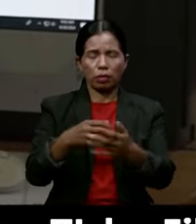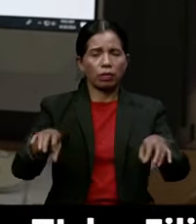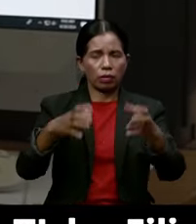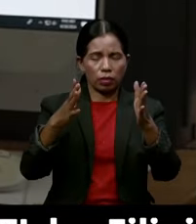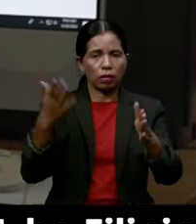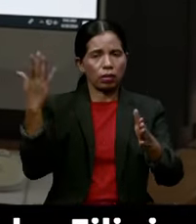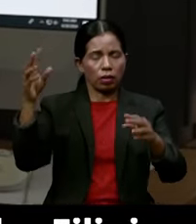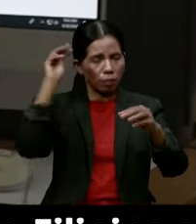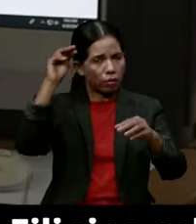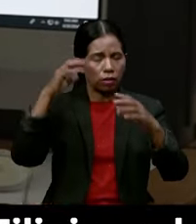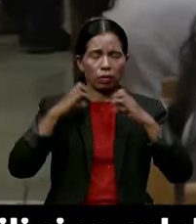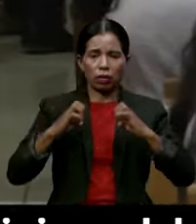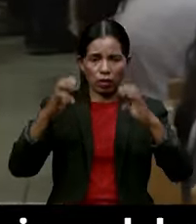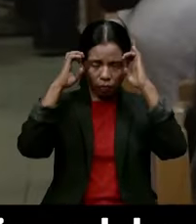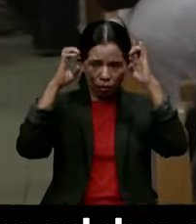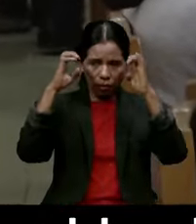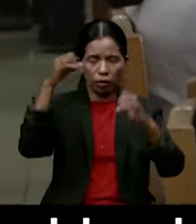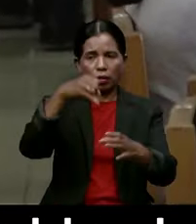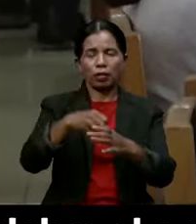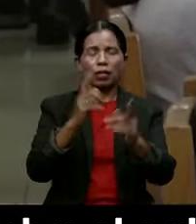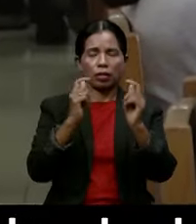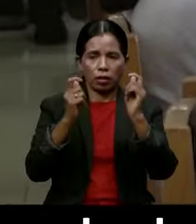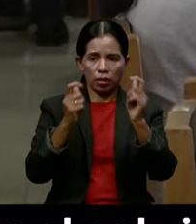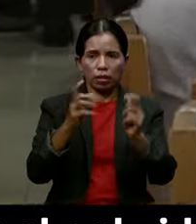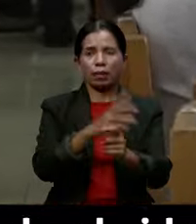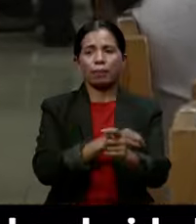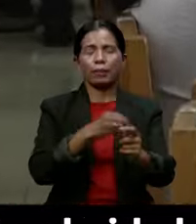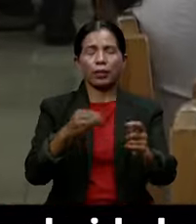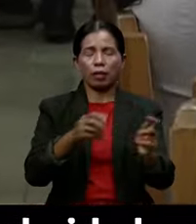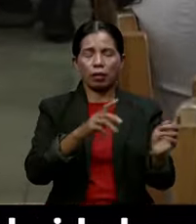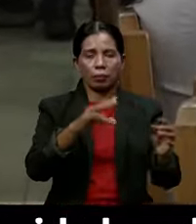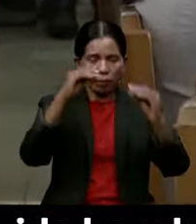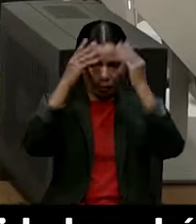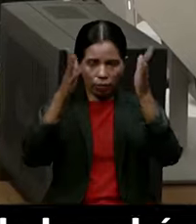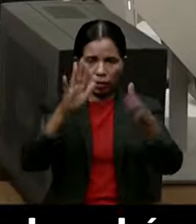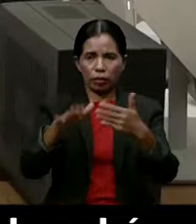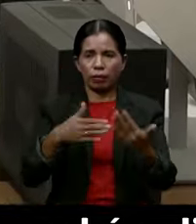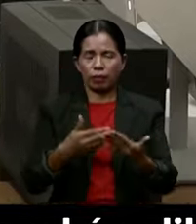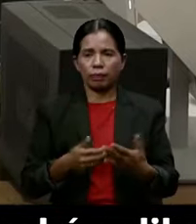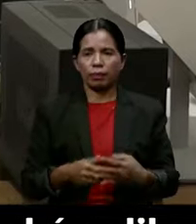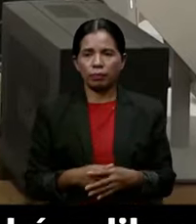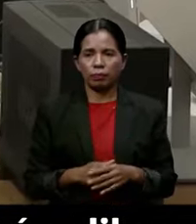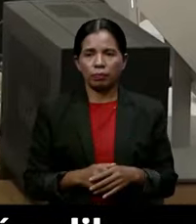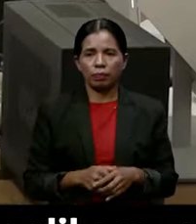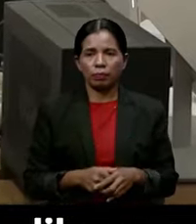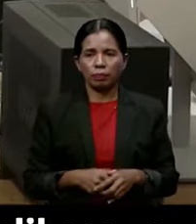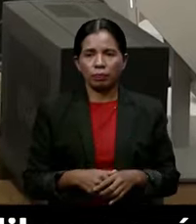e Ministério da Educação incluímos ba teste bolsa candidatura ba professor Merenciana Martins, Lamberto da Silva, GMN.